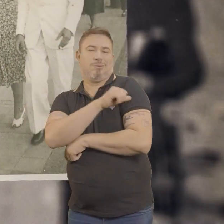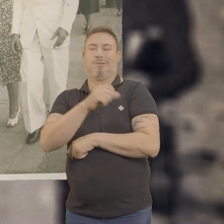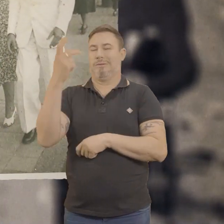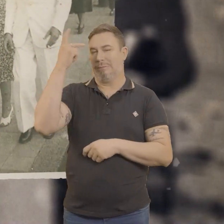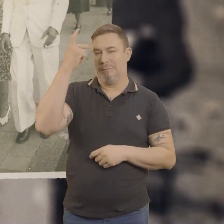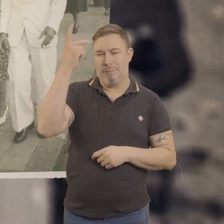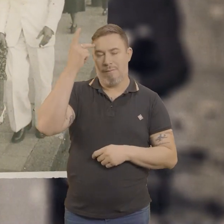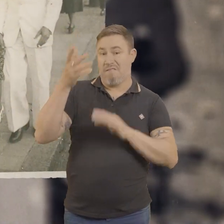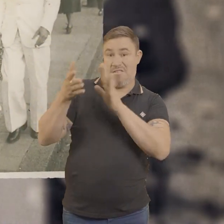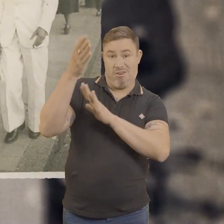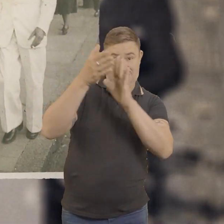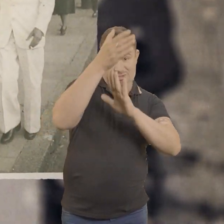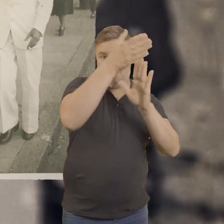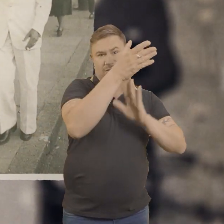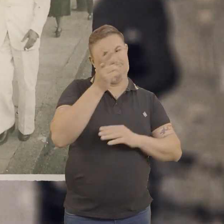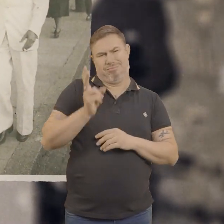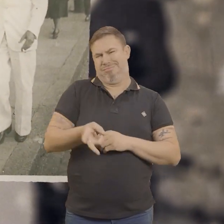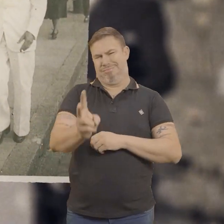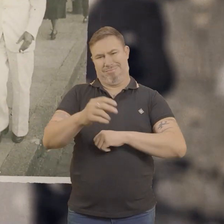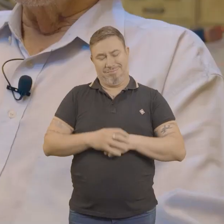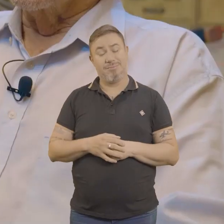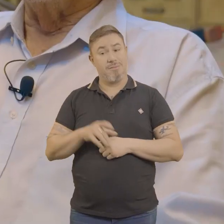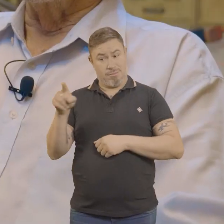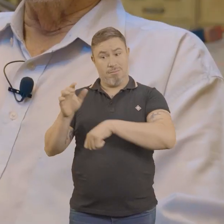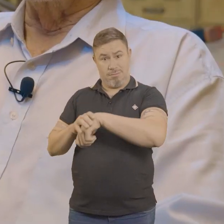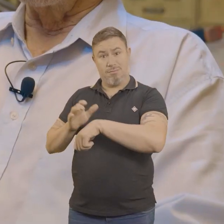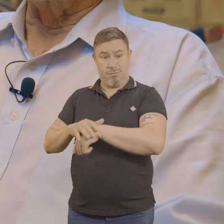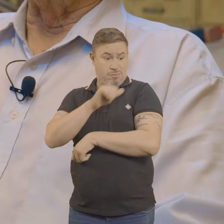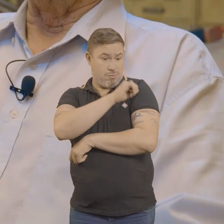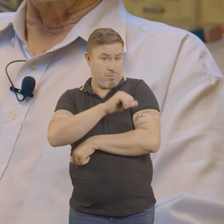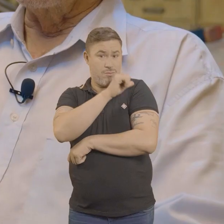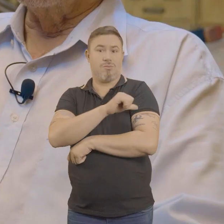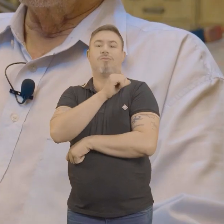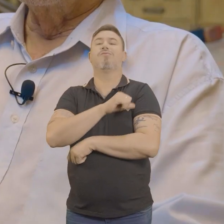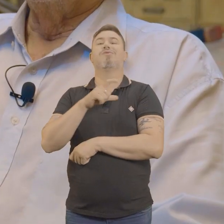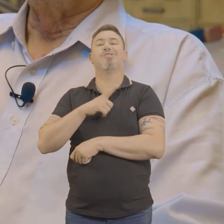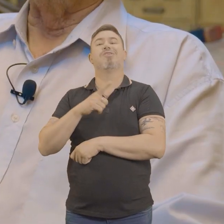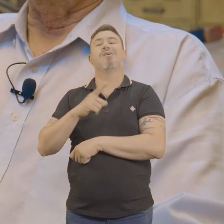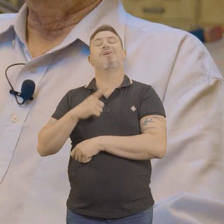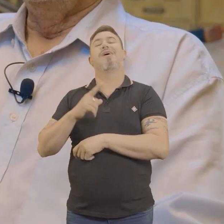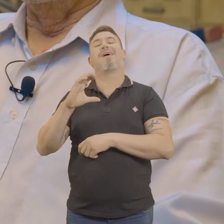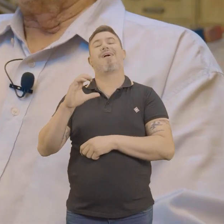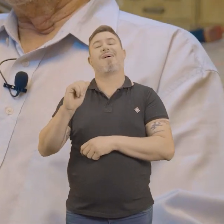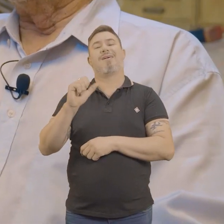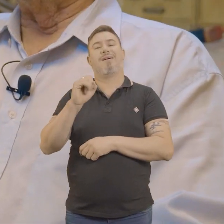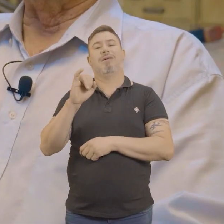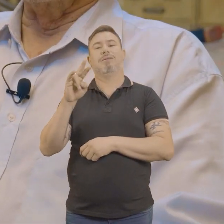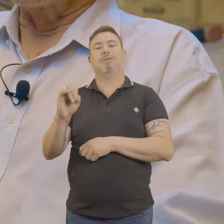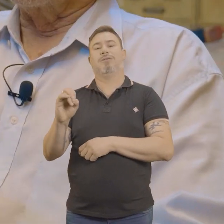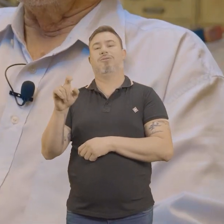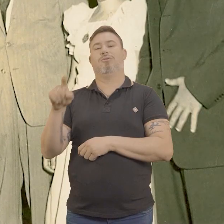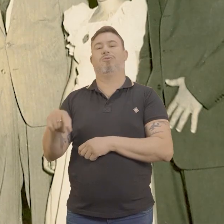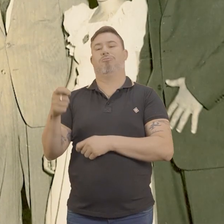sempre. Chegou a dirigir no Rio de Janeiro o Cassino Atlântico, né? Levou